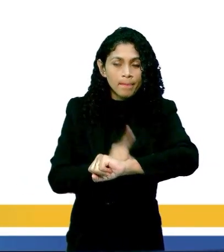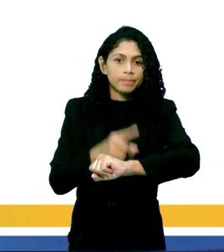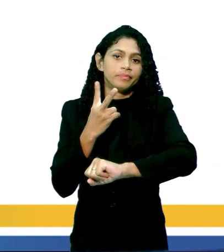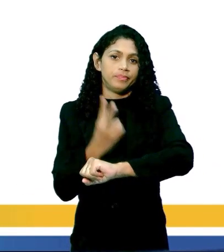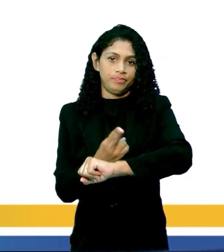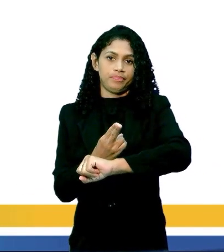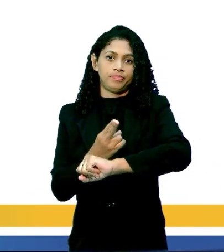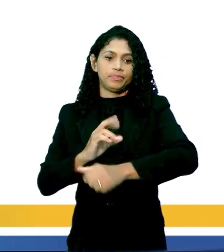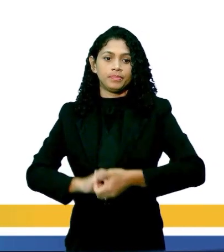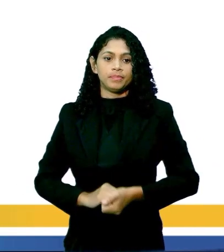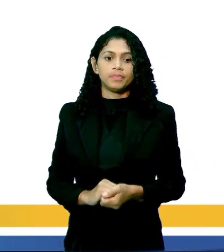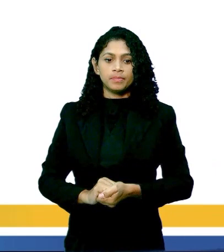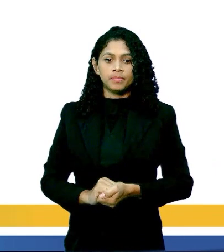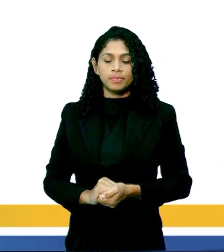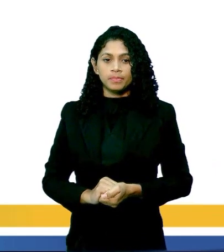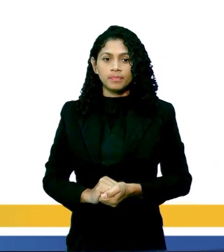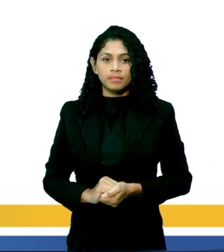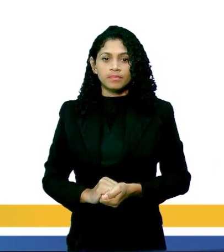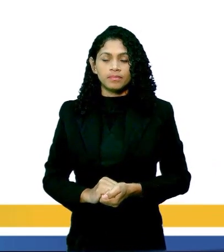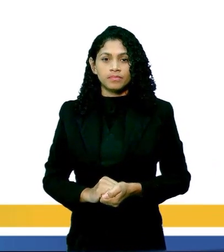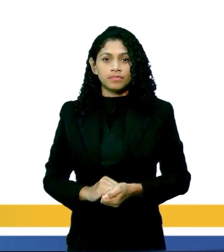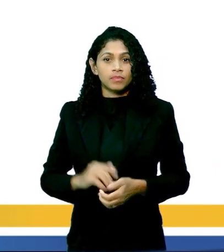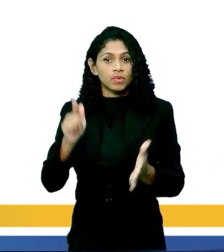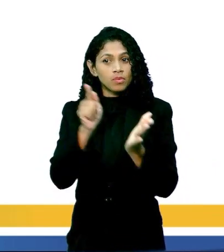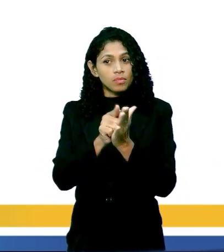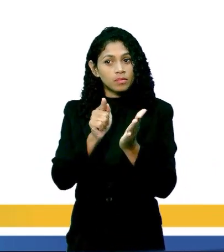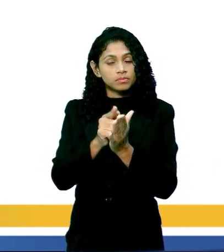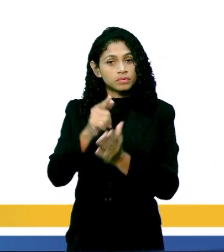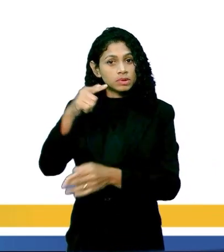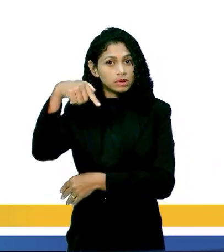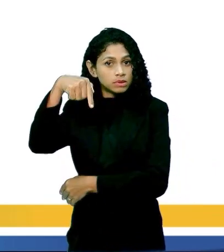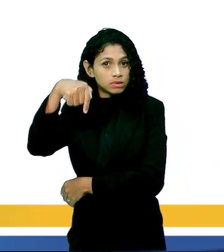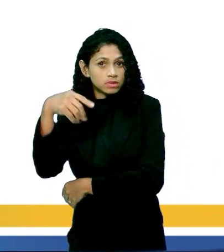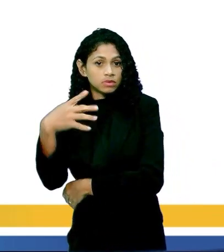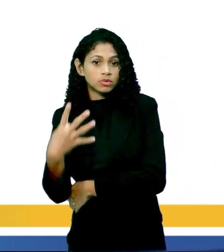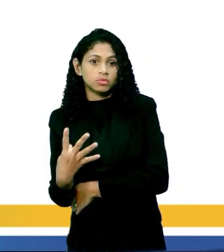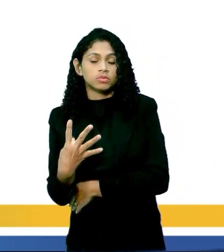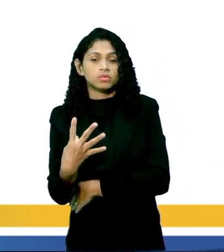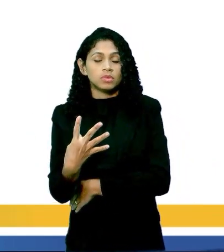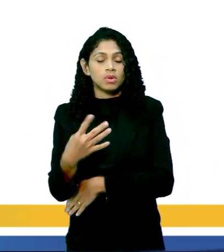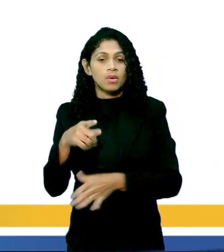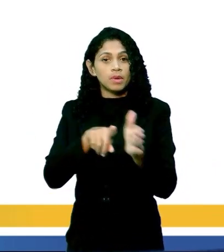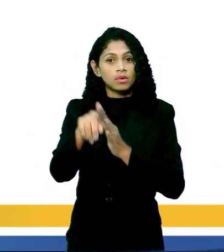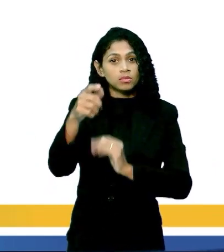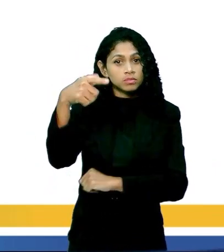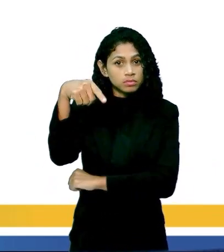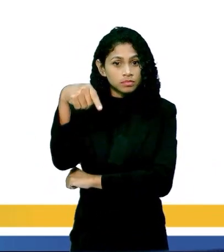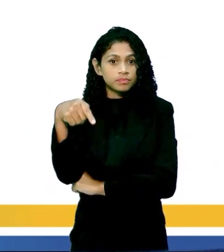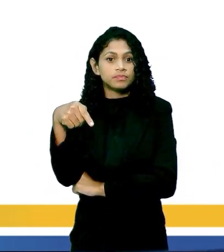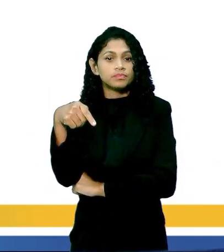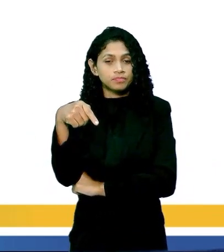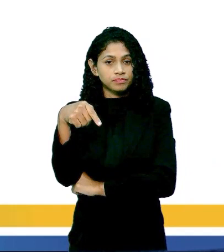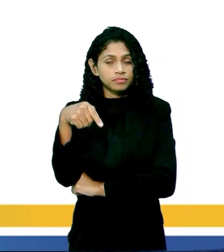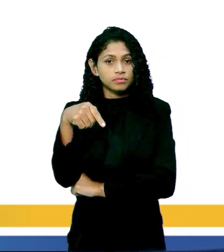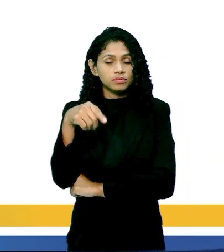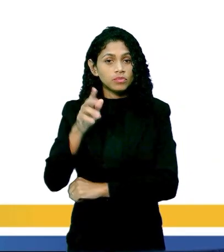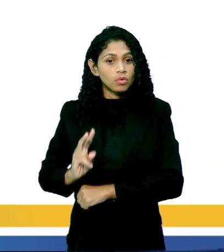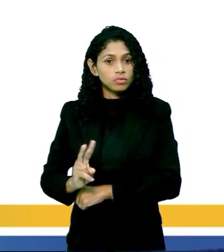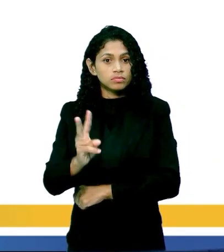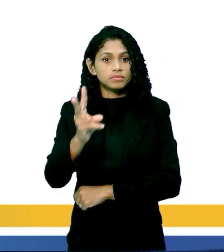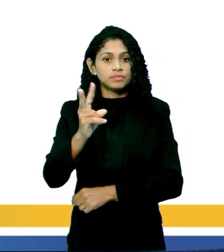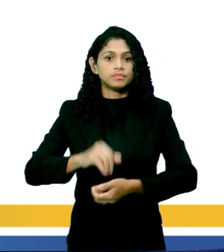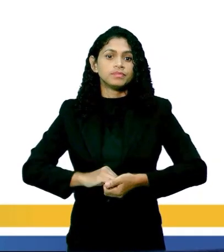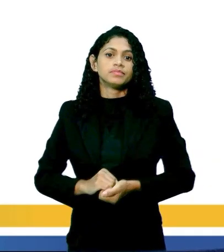este assunto. Na página 74, agora, questão 7 do mesmo livro, daremos